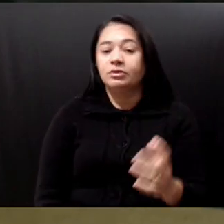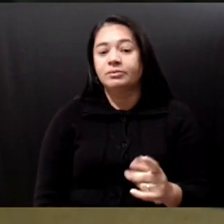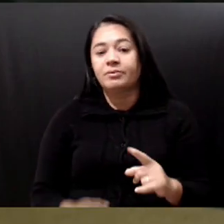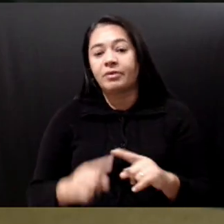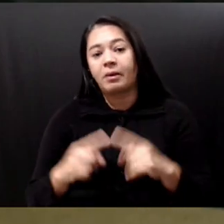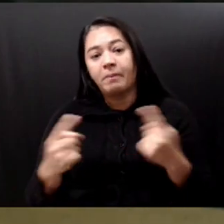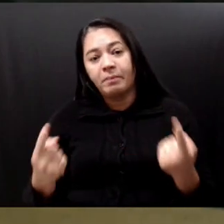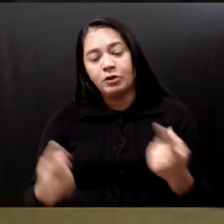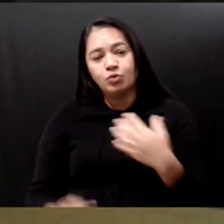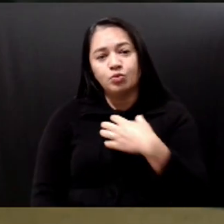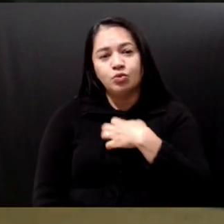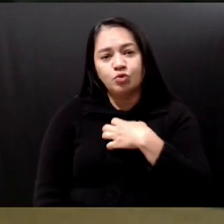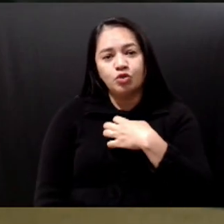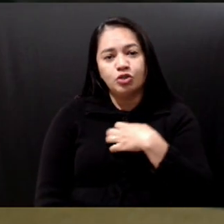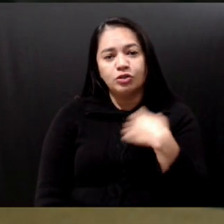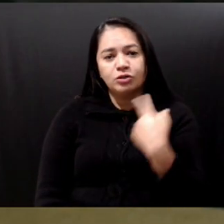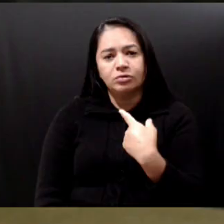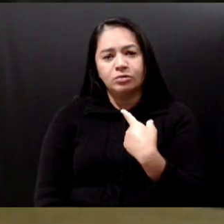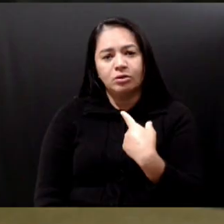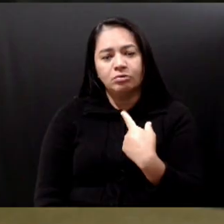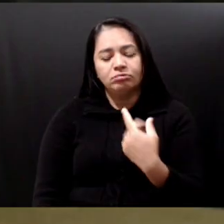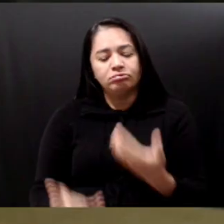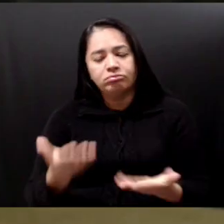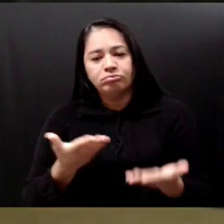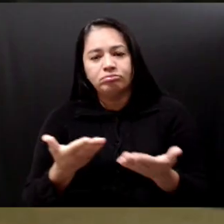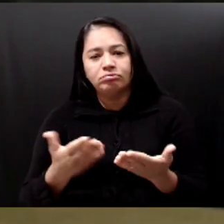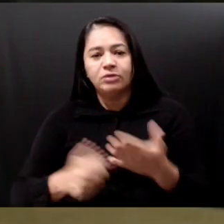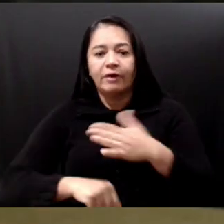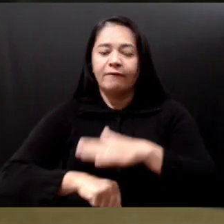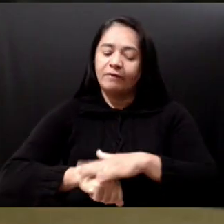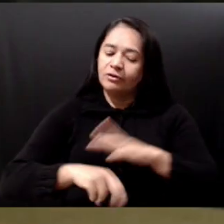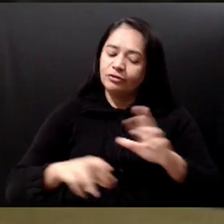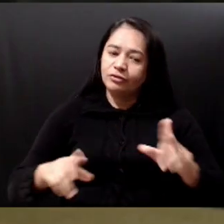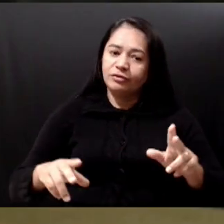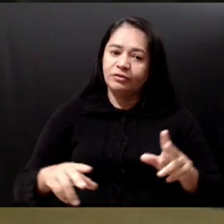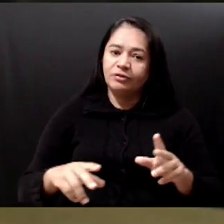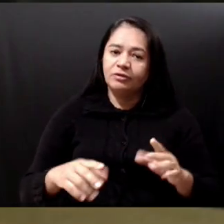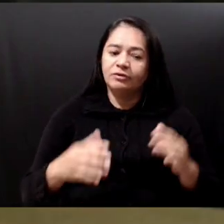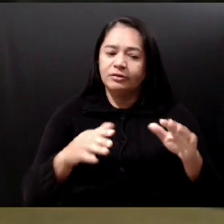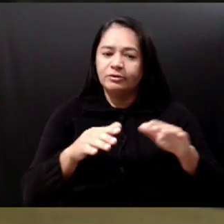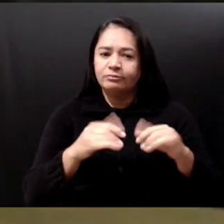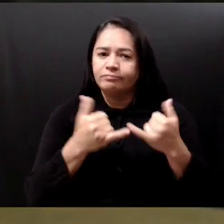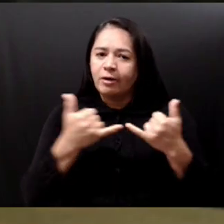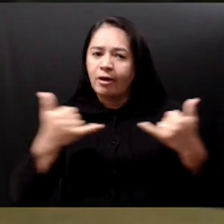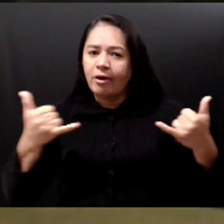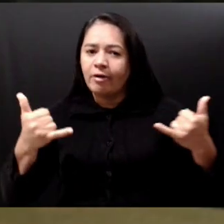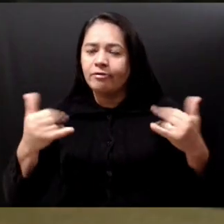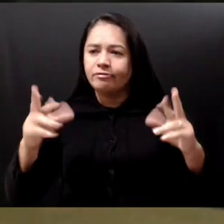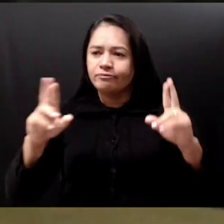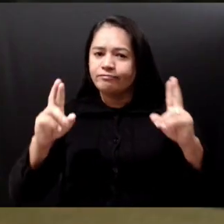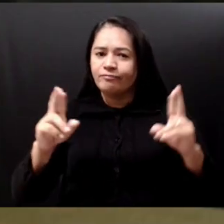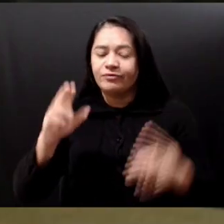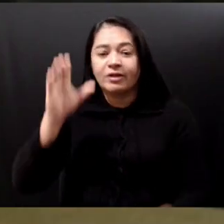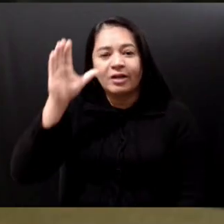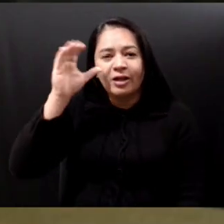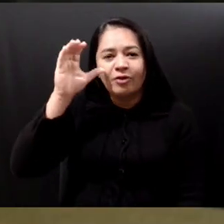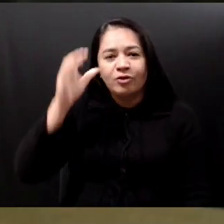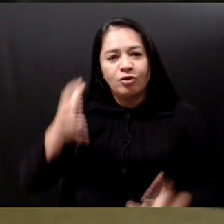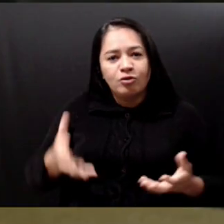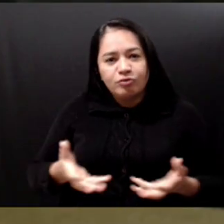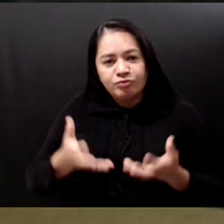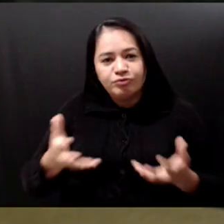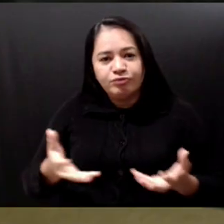lidamos com elas pode fazer toda a diferença, né? Alinhar expectativas, manter a curiosidade viva, cultivar um mindset de crescimento